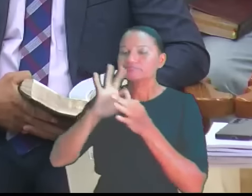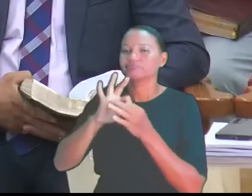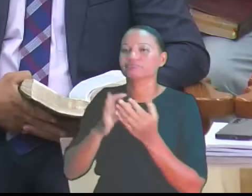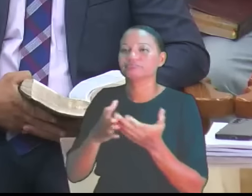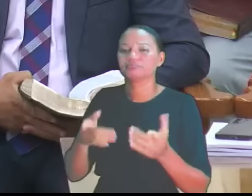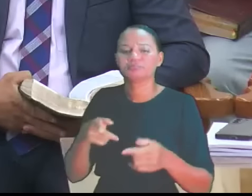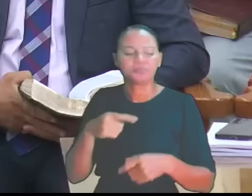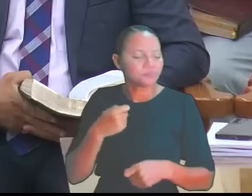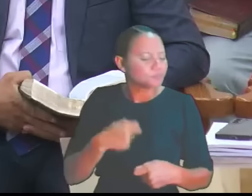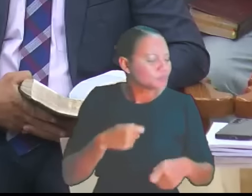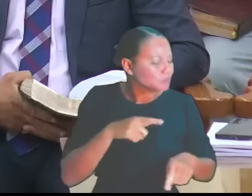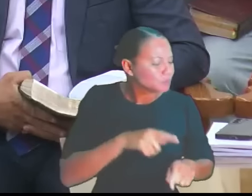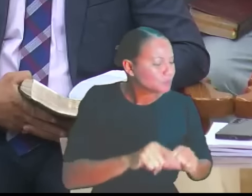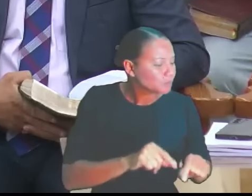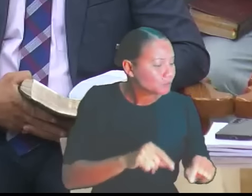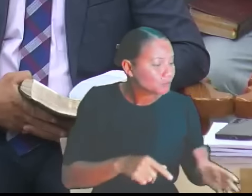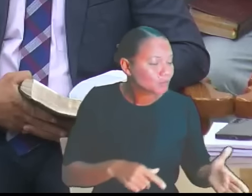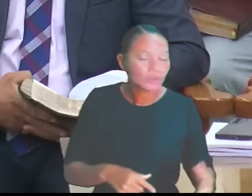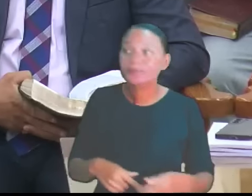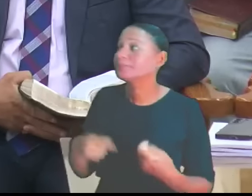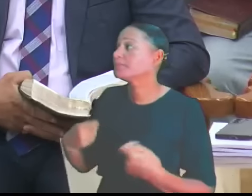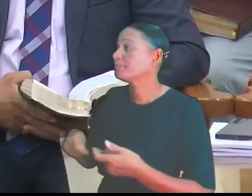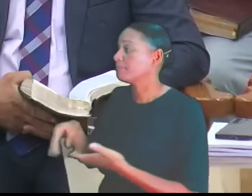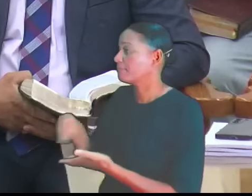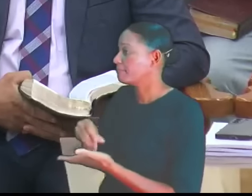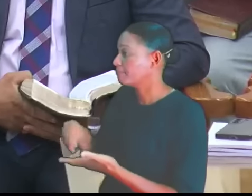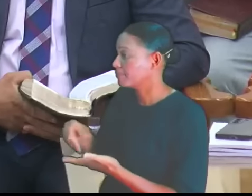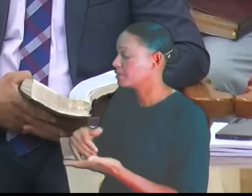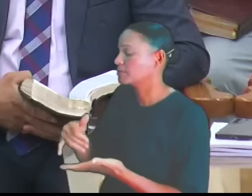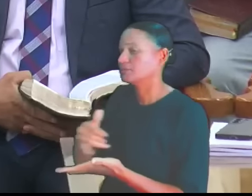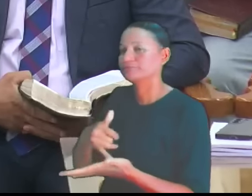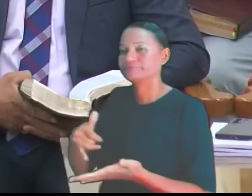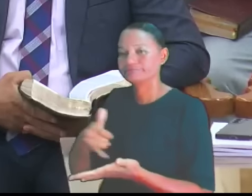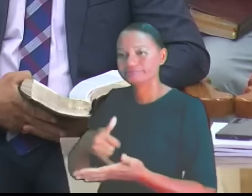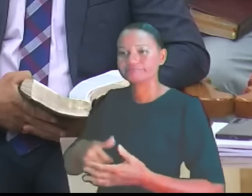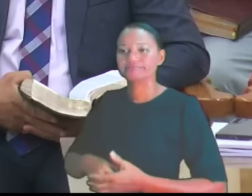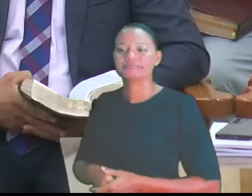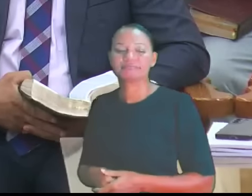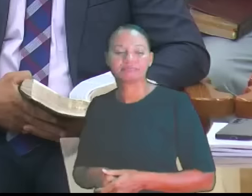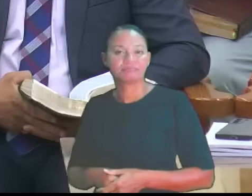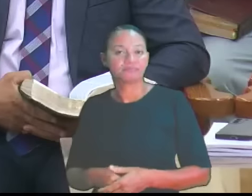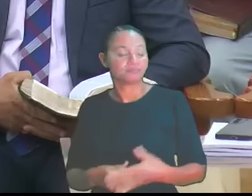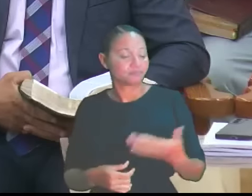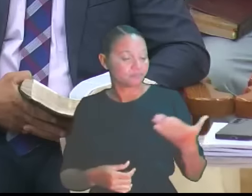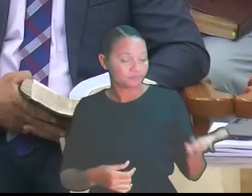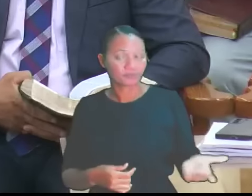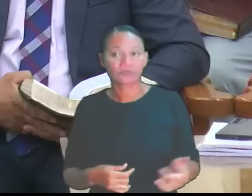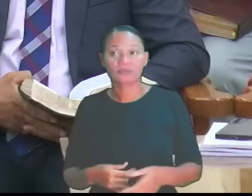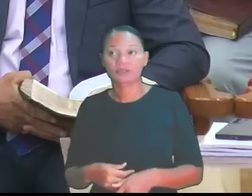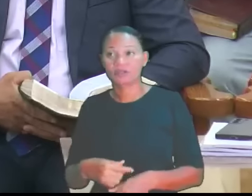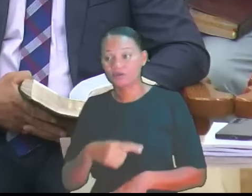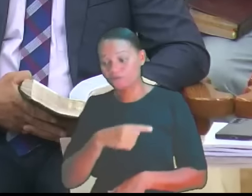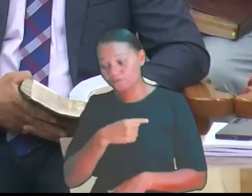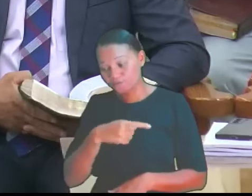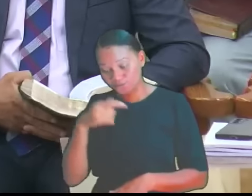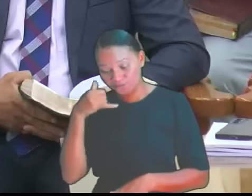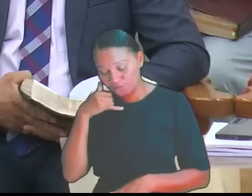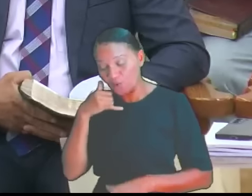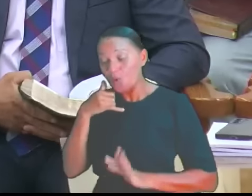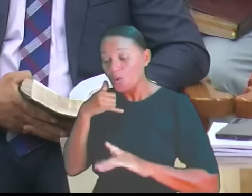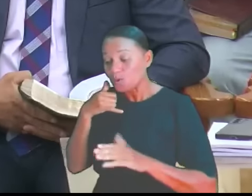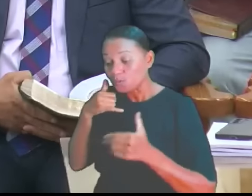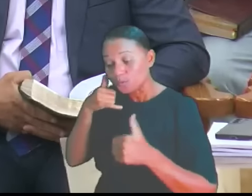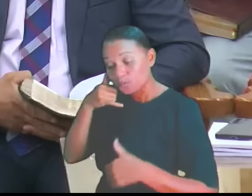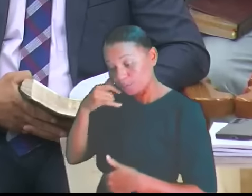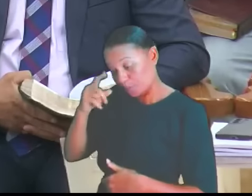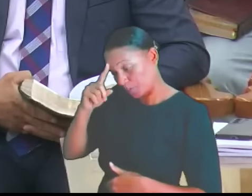precisando do quê? Eu preciso de farinha e azeite. Pois bem, eu vou mandar Elias aí.